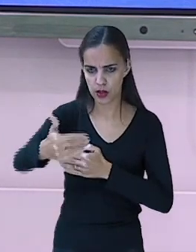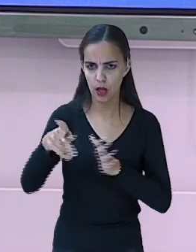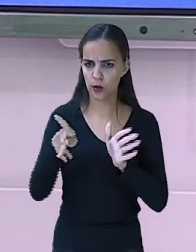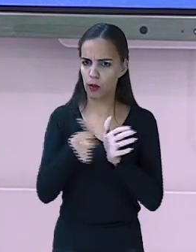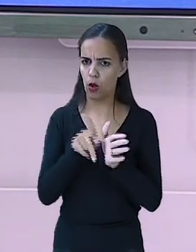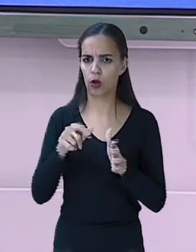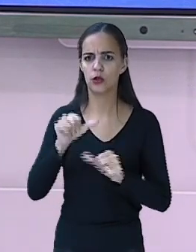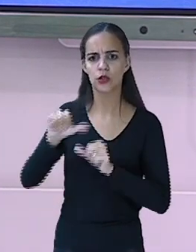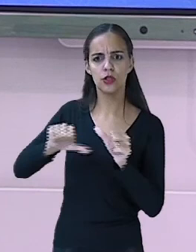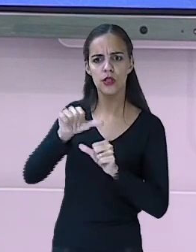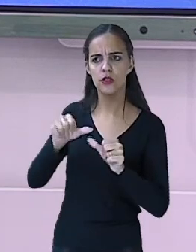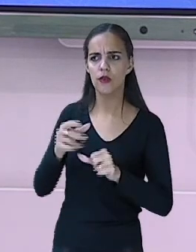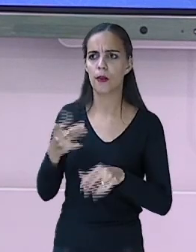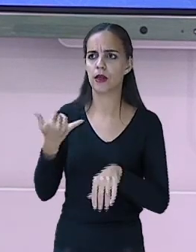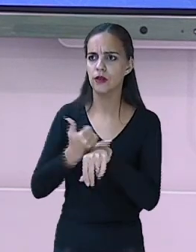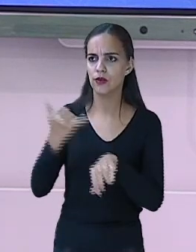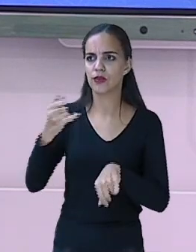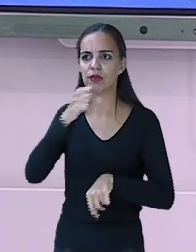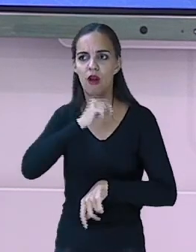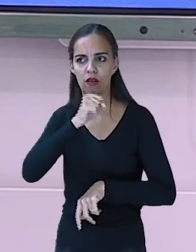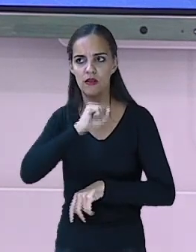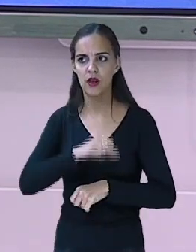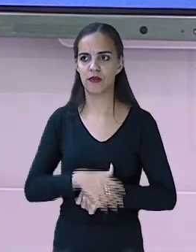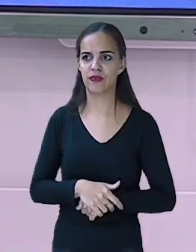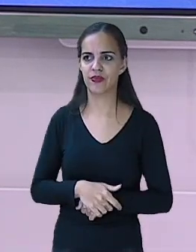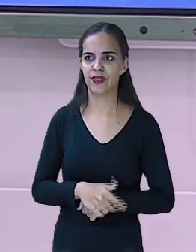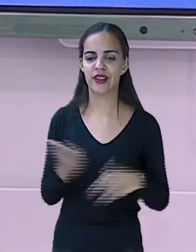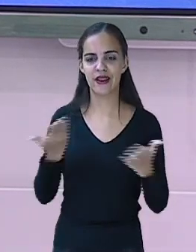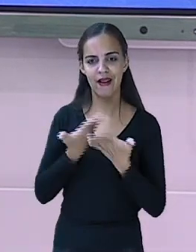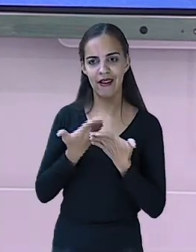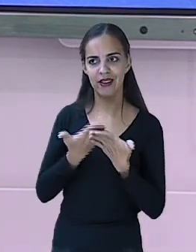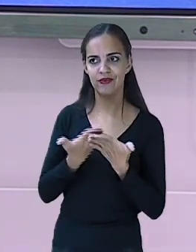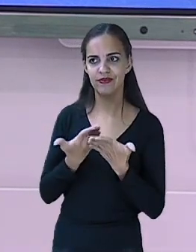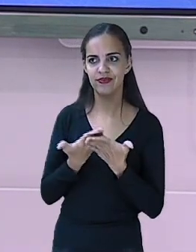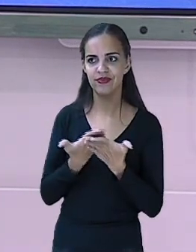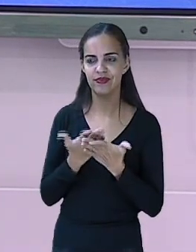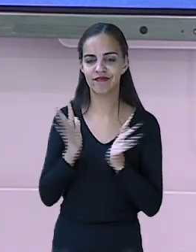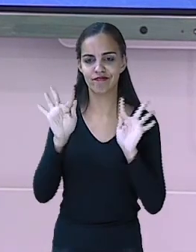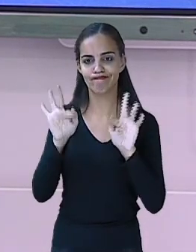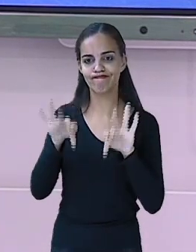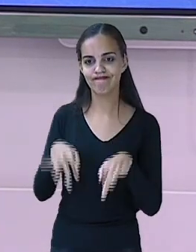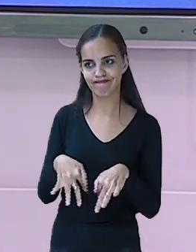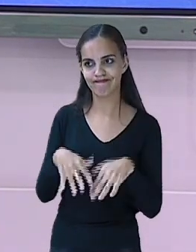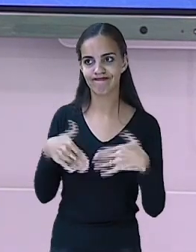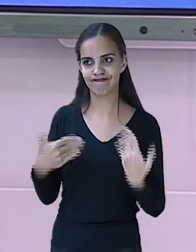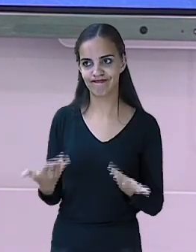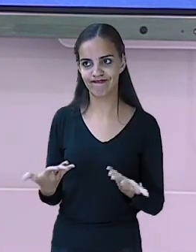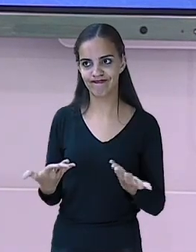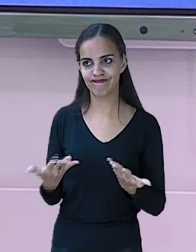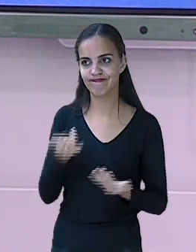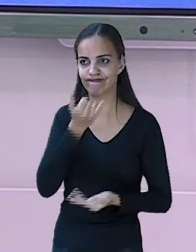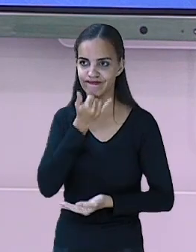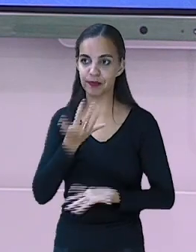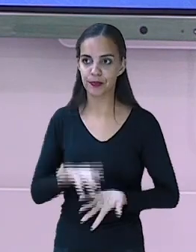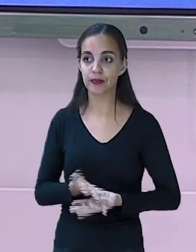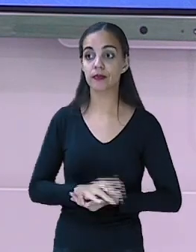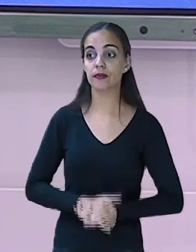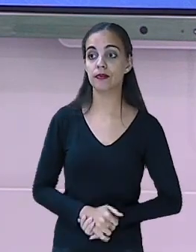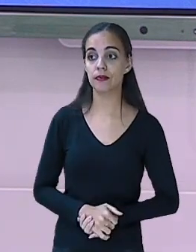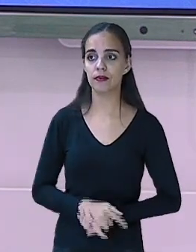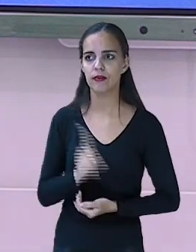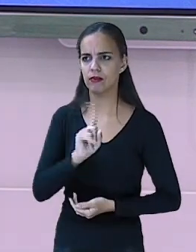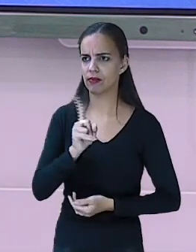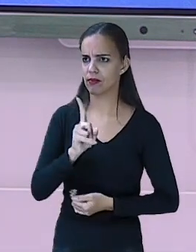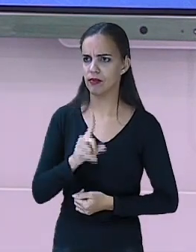oxidação é bem aula de hoje chegou o final a não